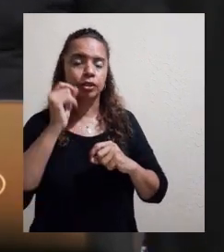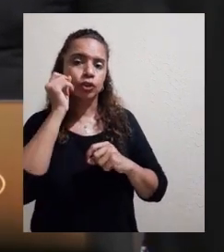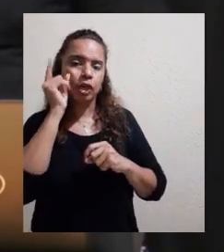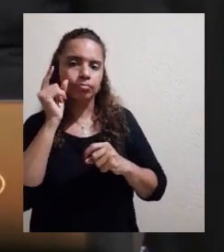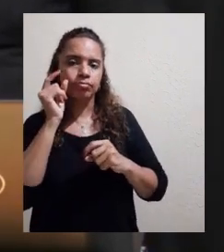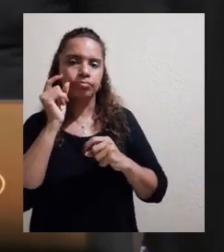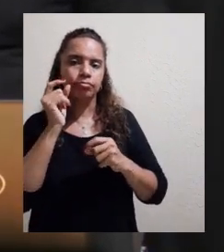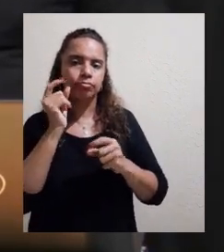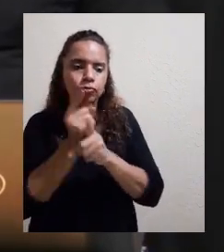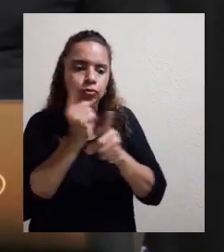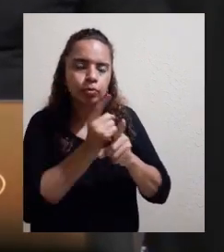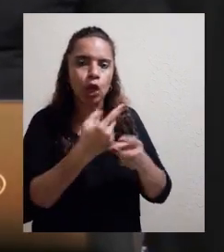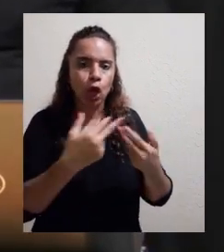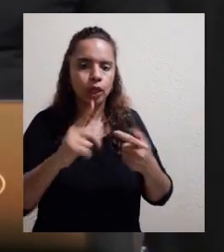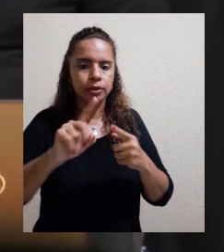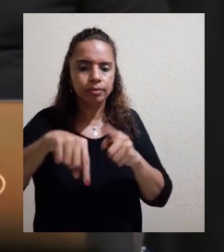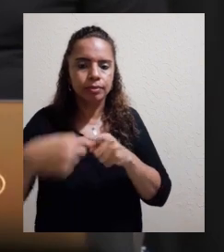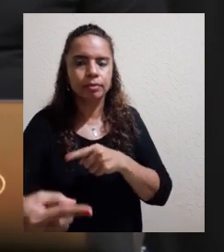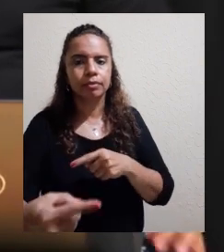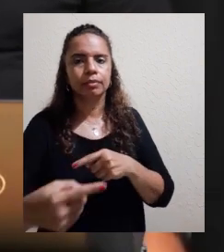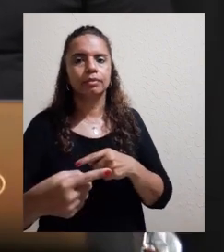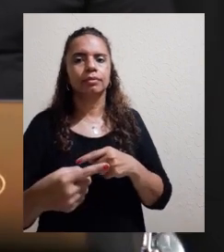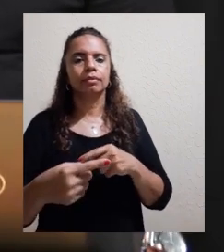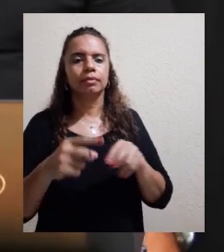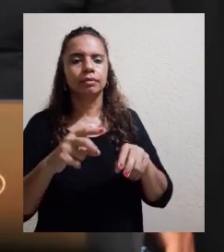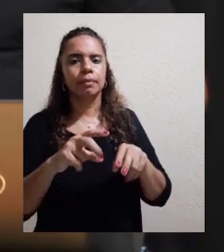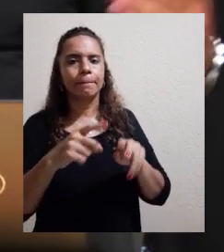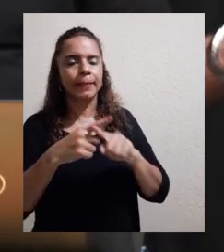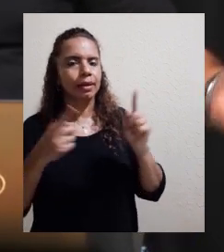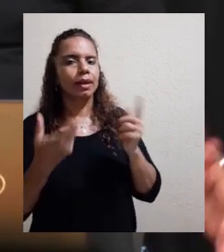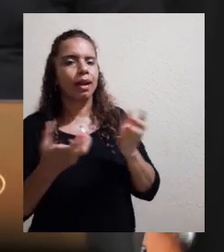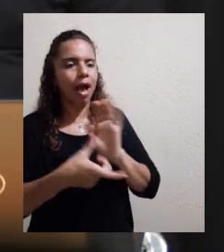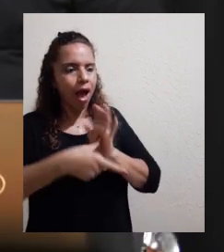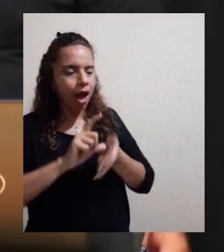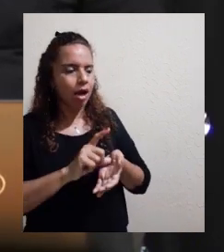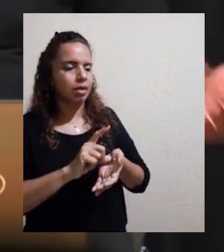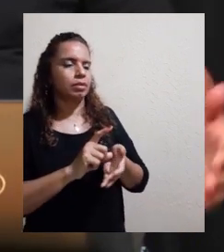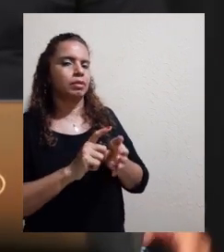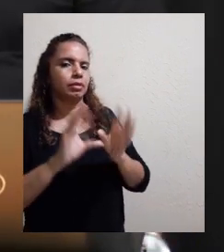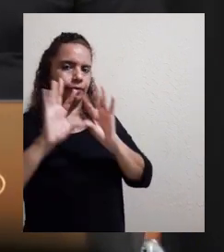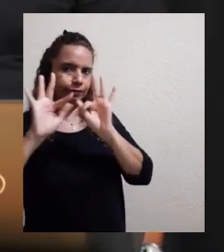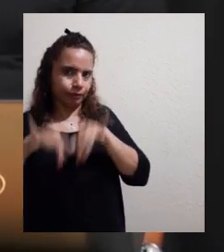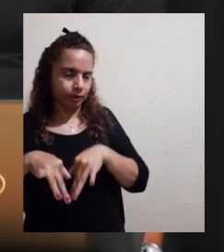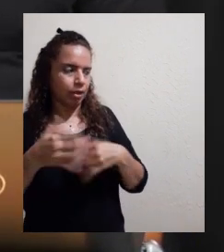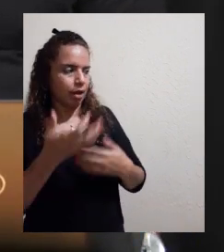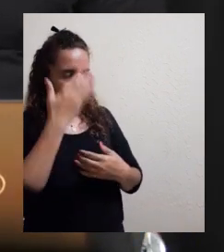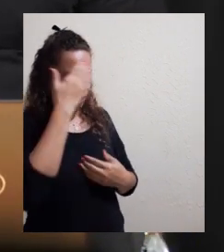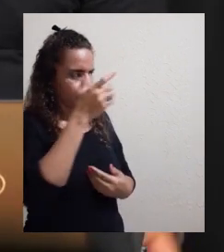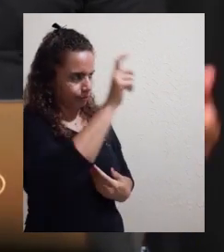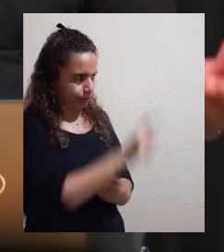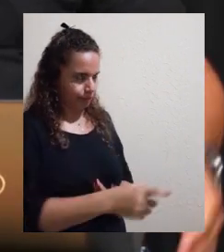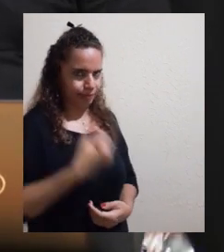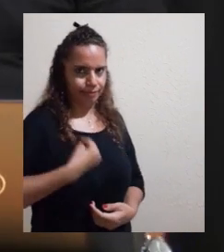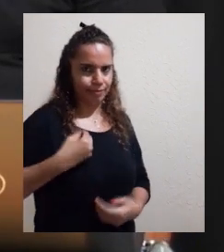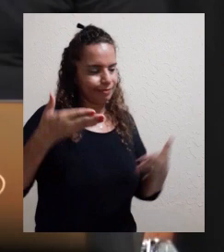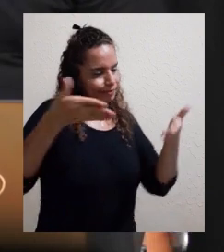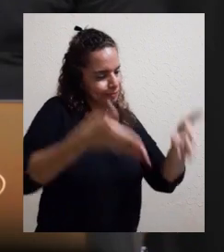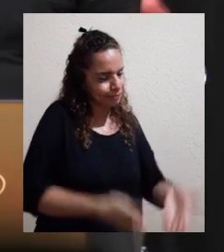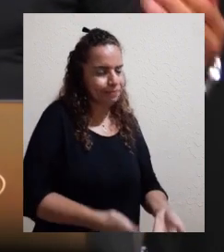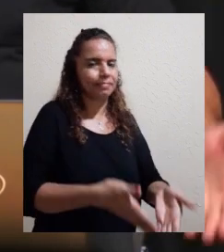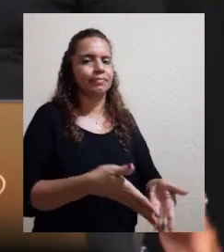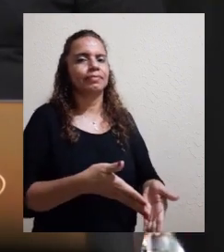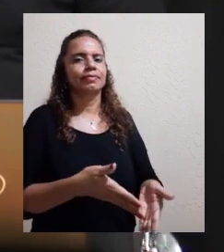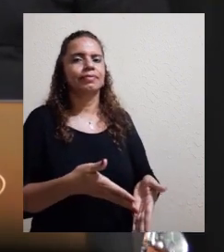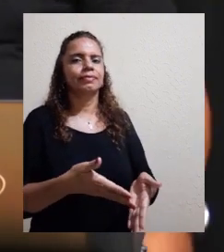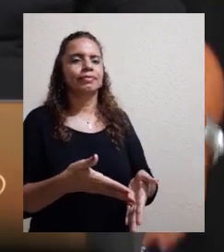dias. Mas eu queria, antes de encerrar, agradecer enormemente ao Guilherme pela presença,